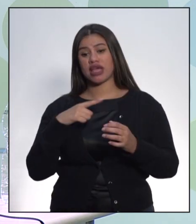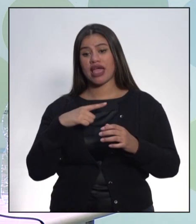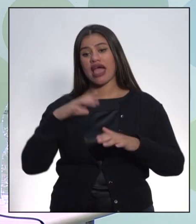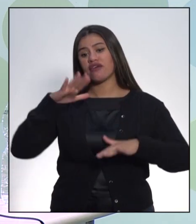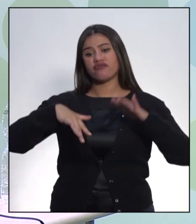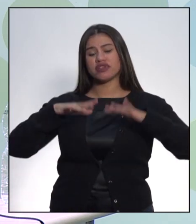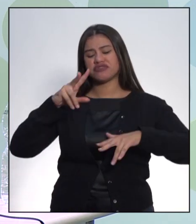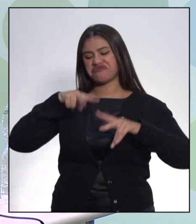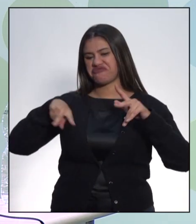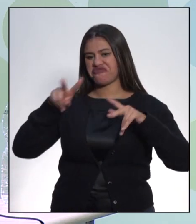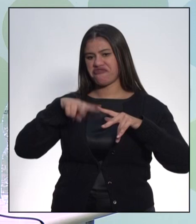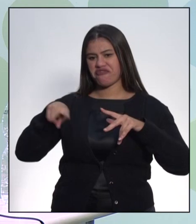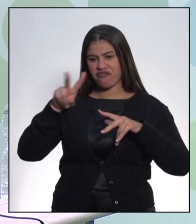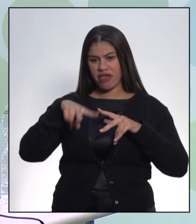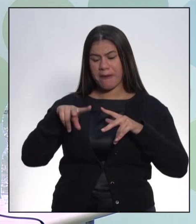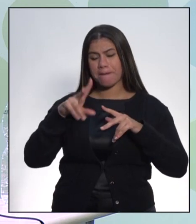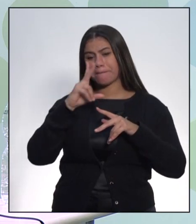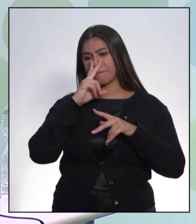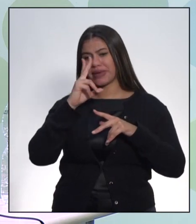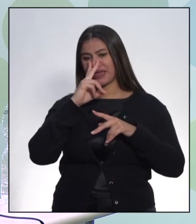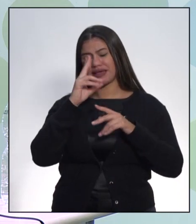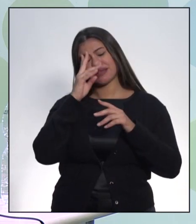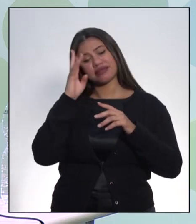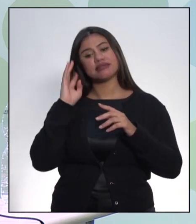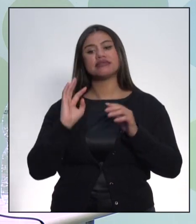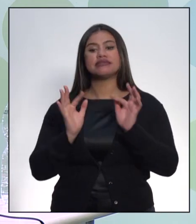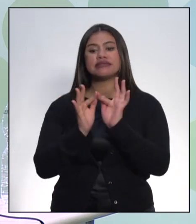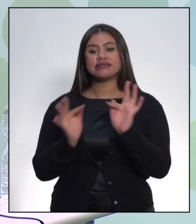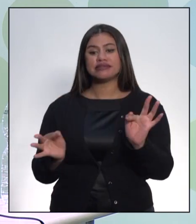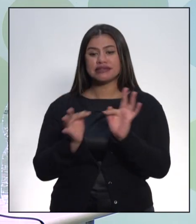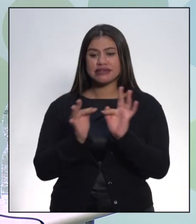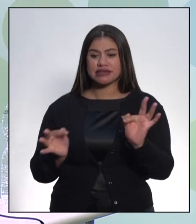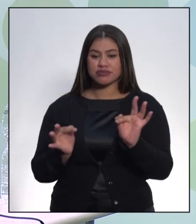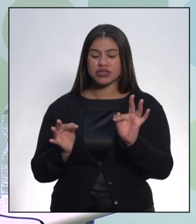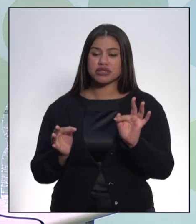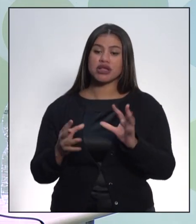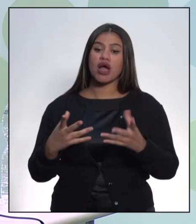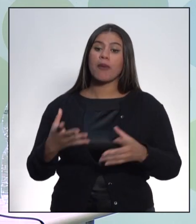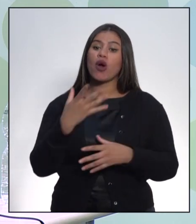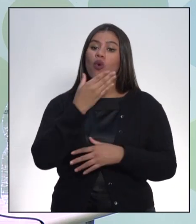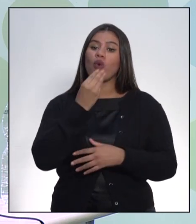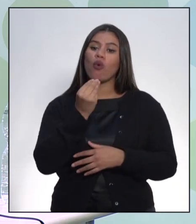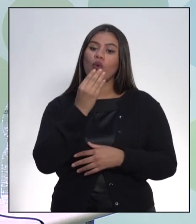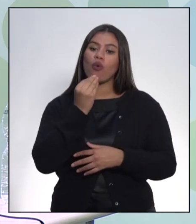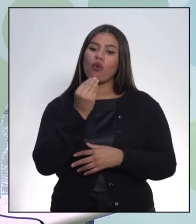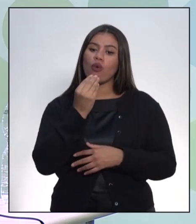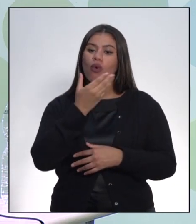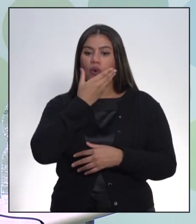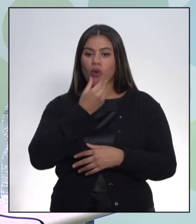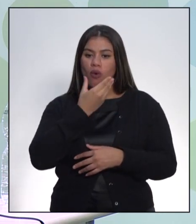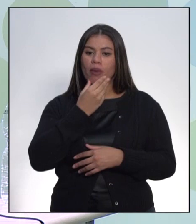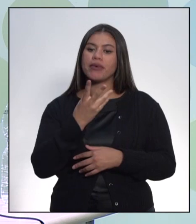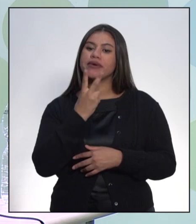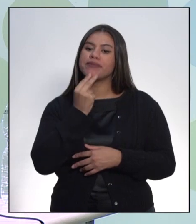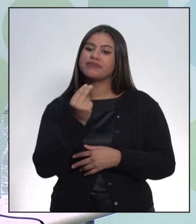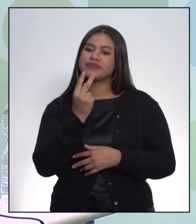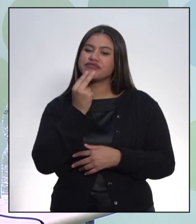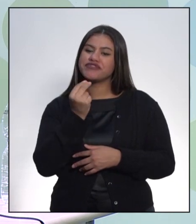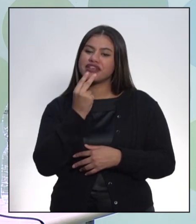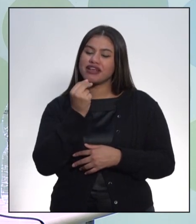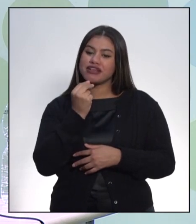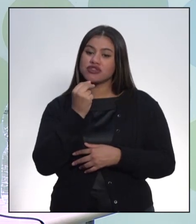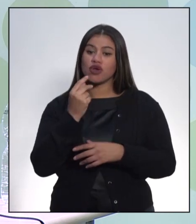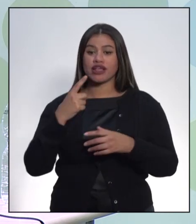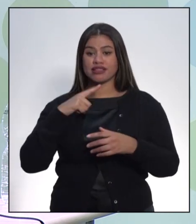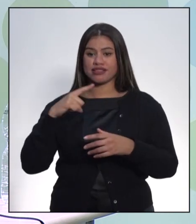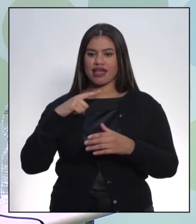né, mas para quem conhece os contos do Machado de Assis, sabe que os contos dele são um pouquinho maiores, né? Esse conto é bem enxugadinho, bem pequenininho